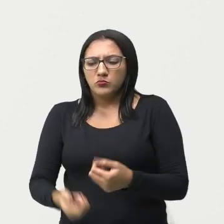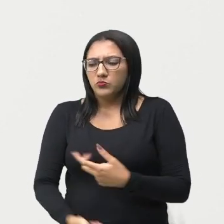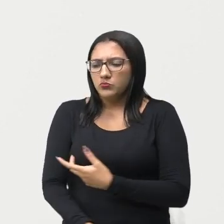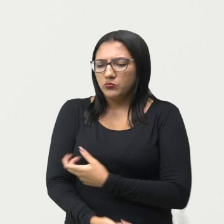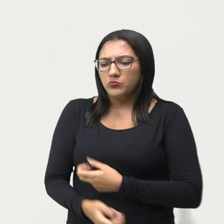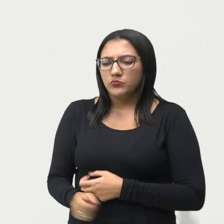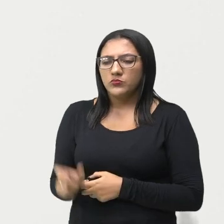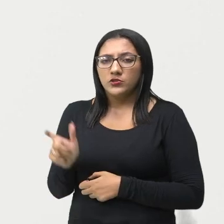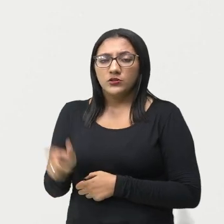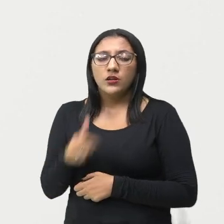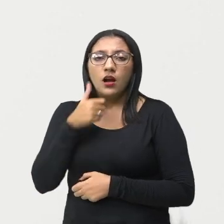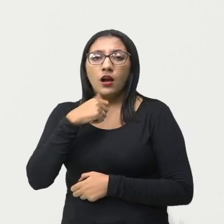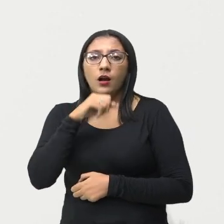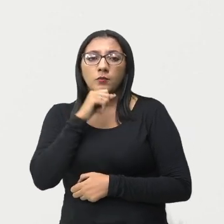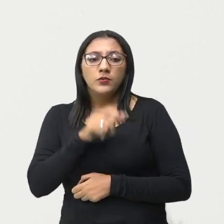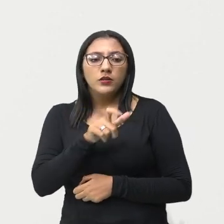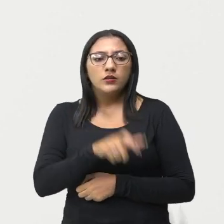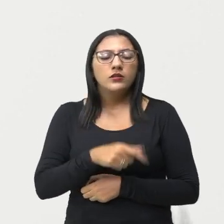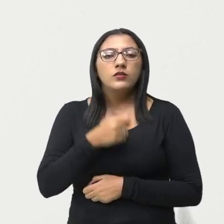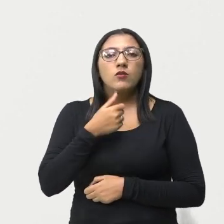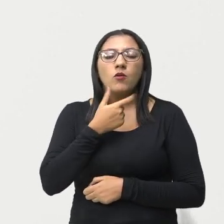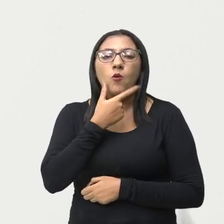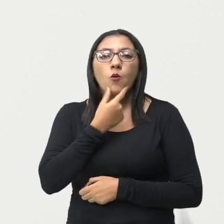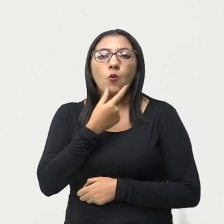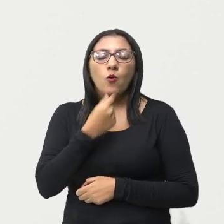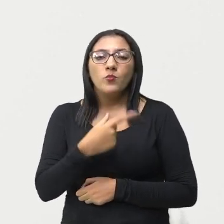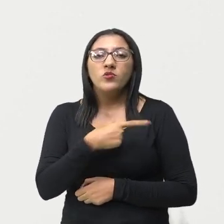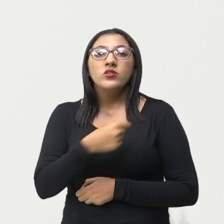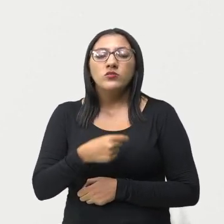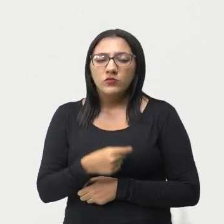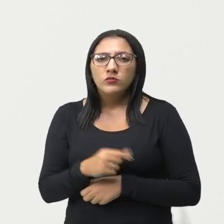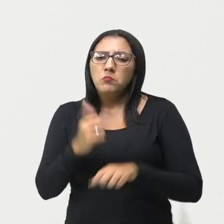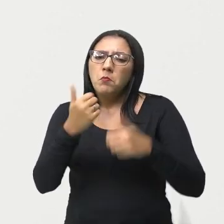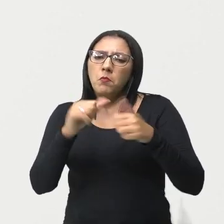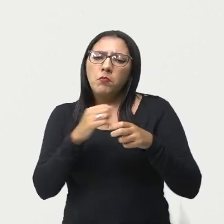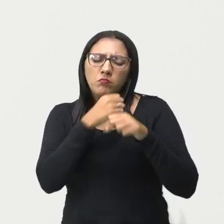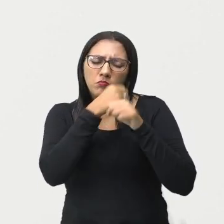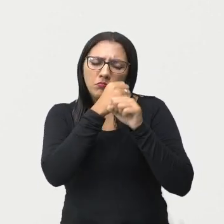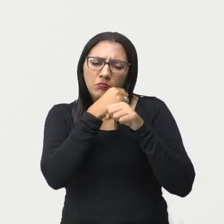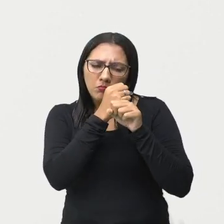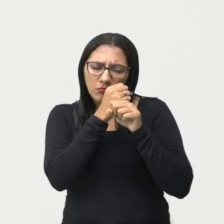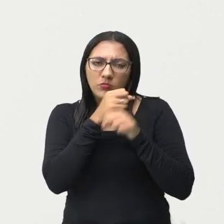confirmar parentesco no último dia 28 de dezembro, certo? Então, teste de DNA